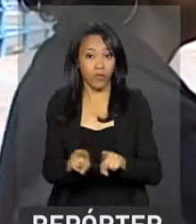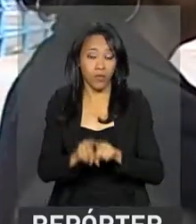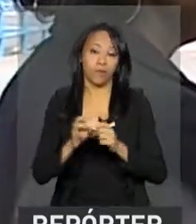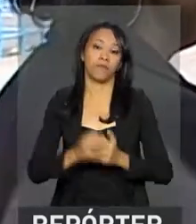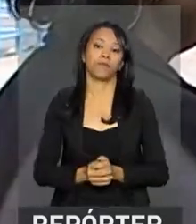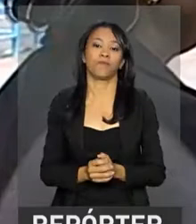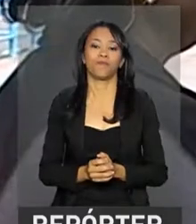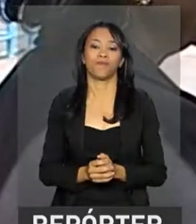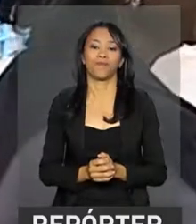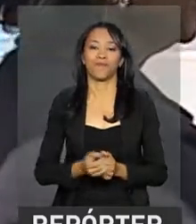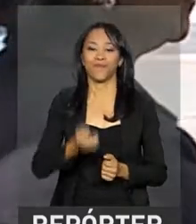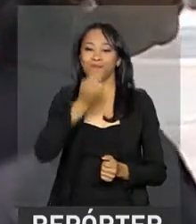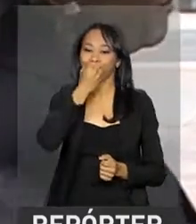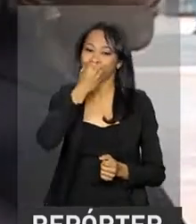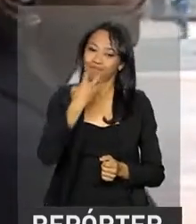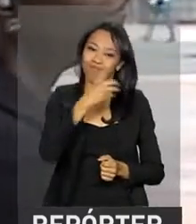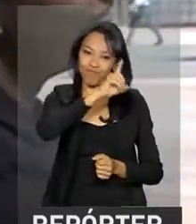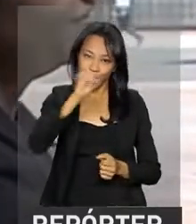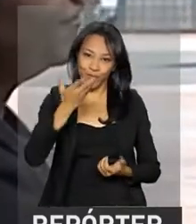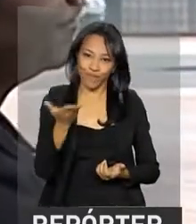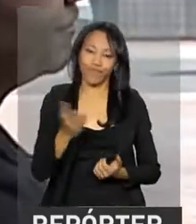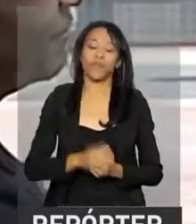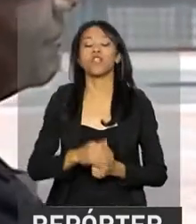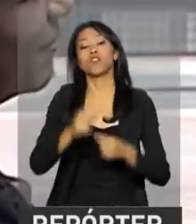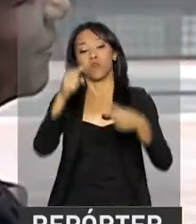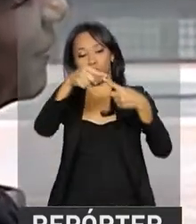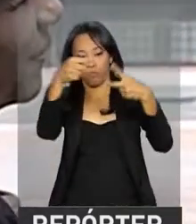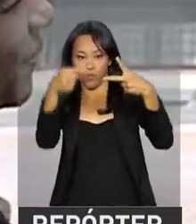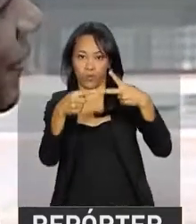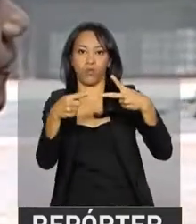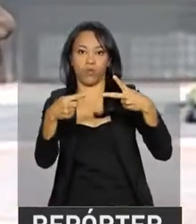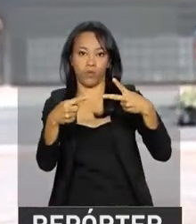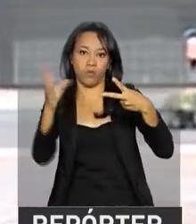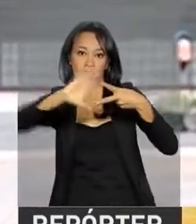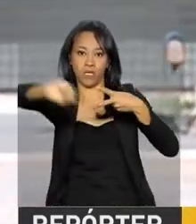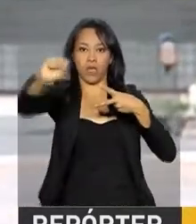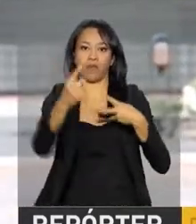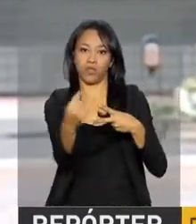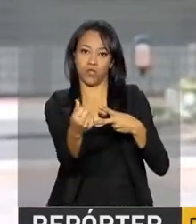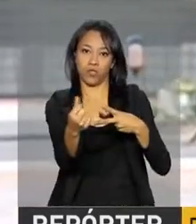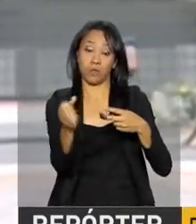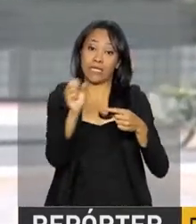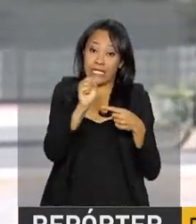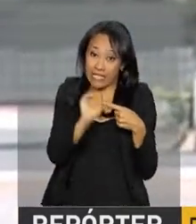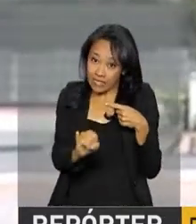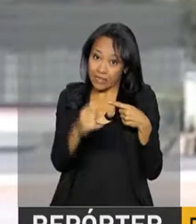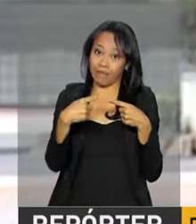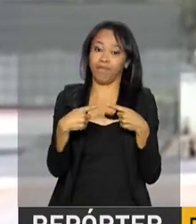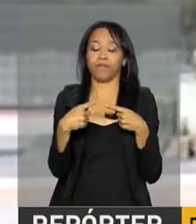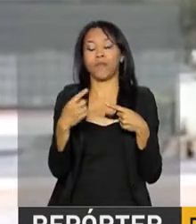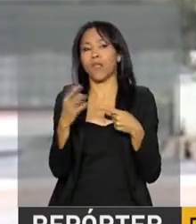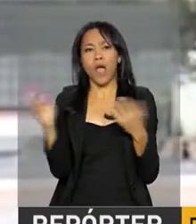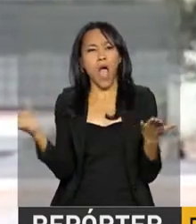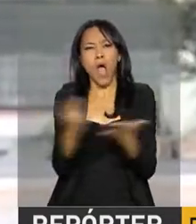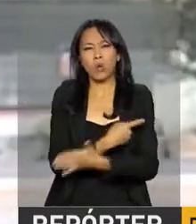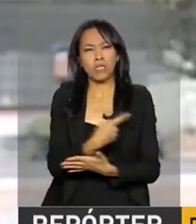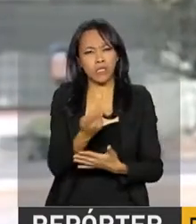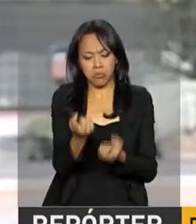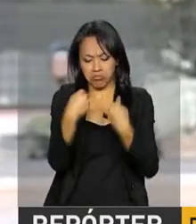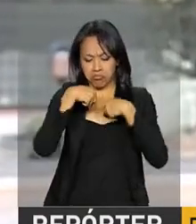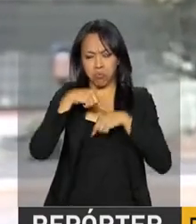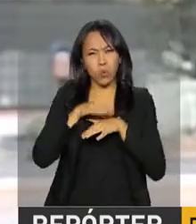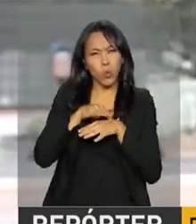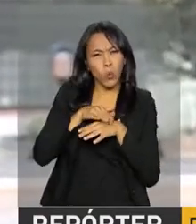bom dia são duas situações específicas se o trabalhador foi acometido de alguma doença